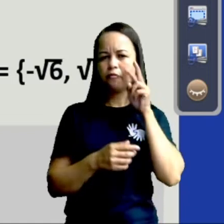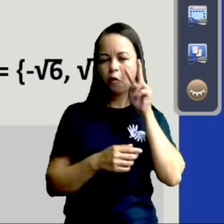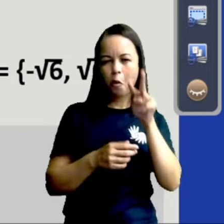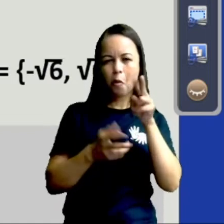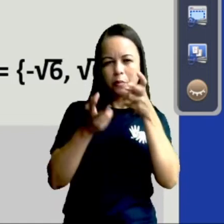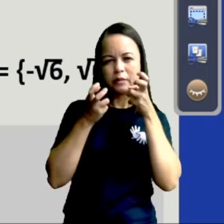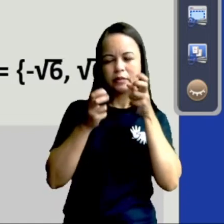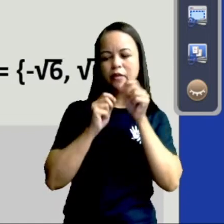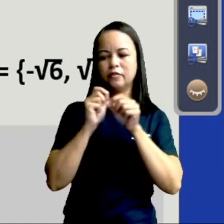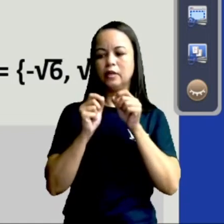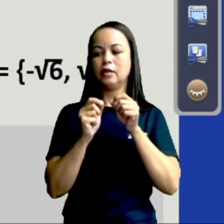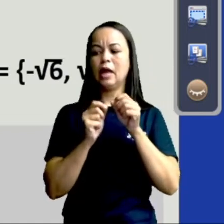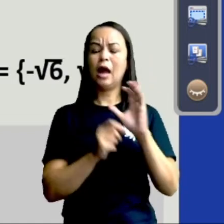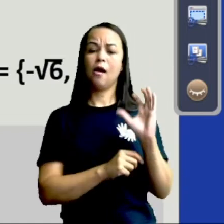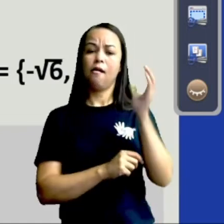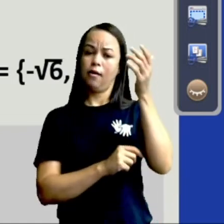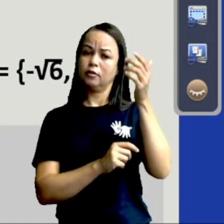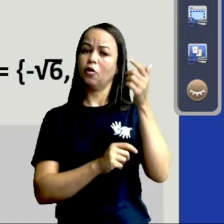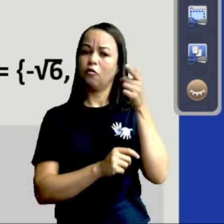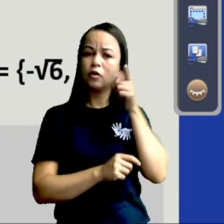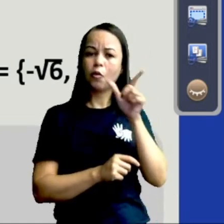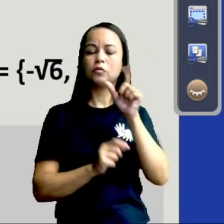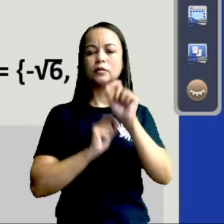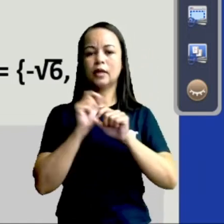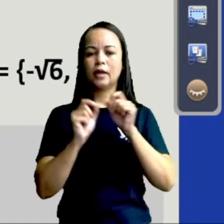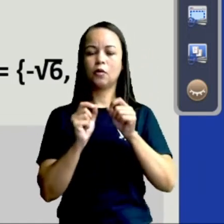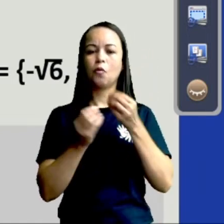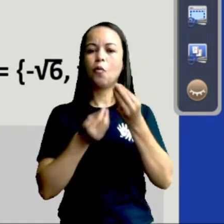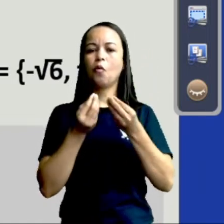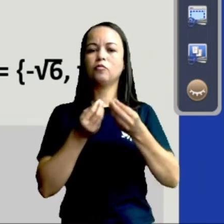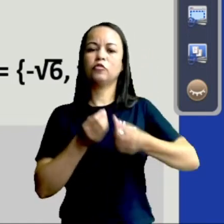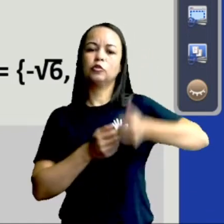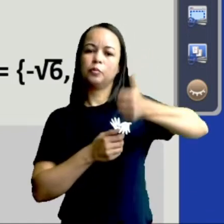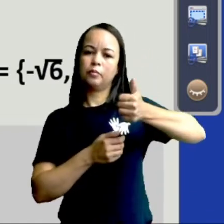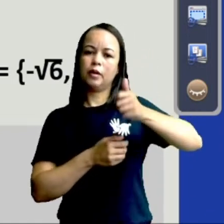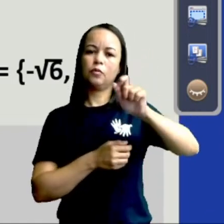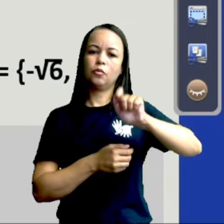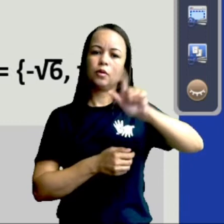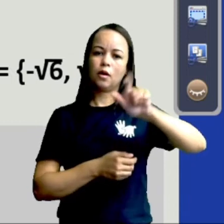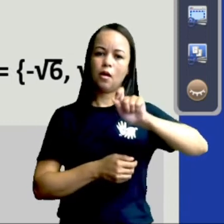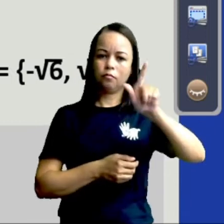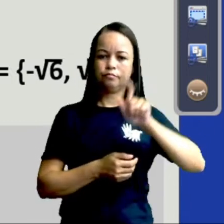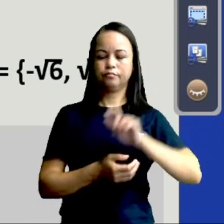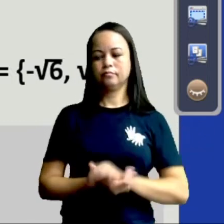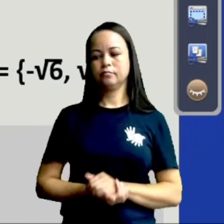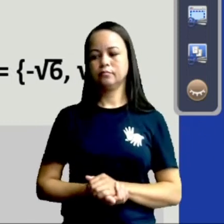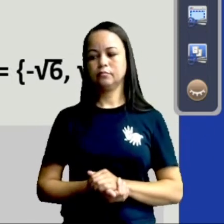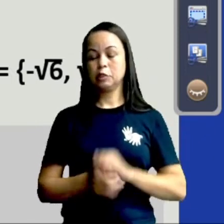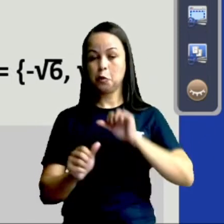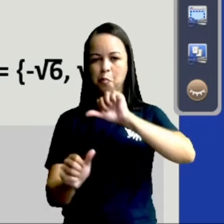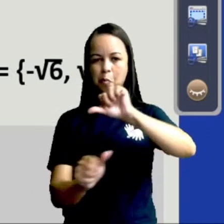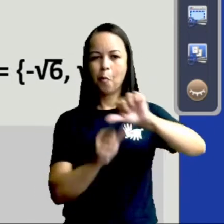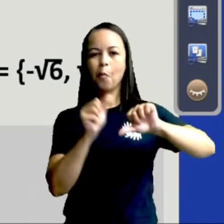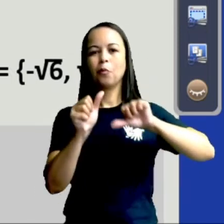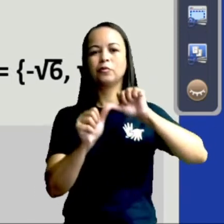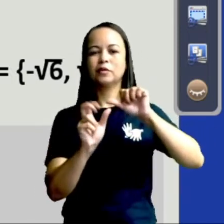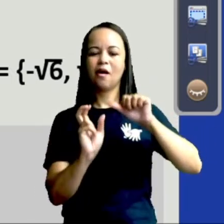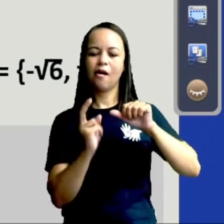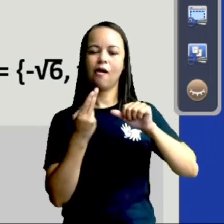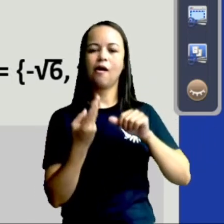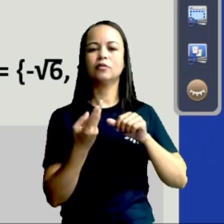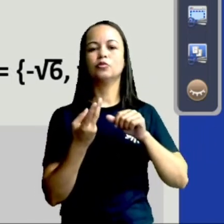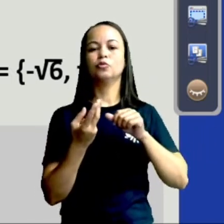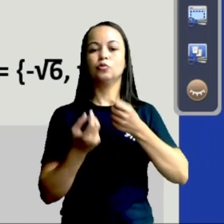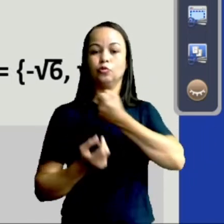a gente resolve exatamente como resolvíamos uma equação do primeiro grau, mudando as operações, os